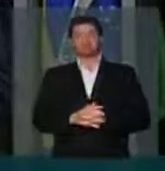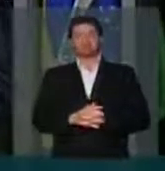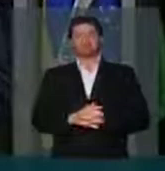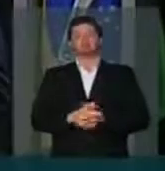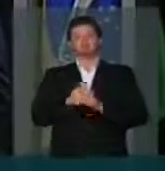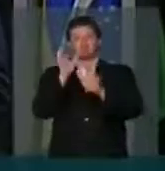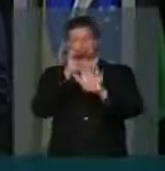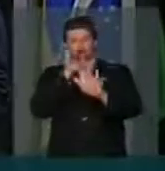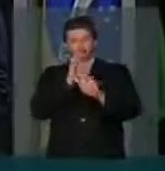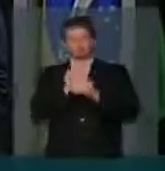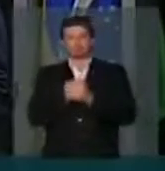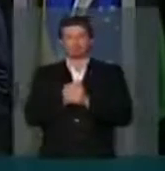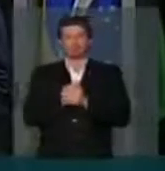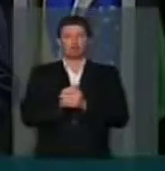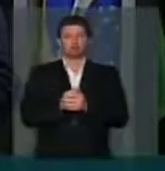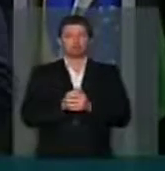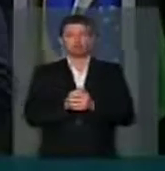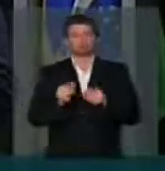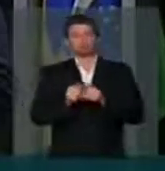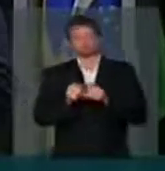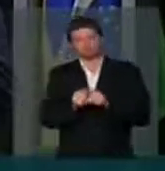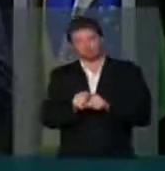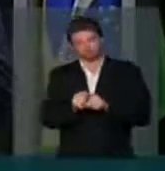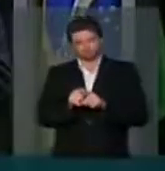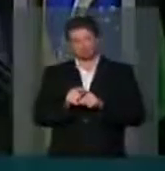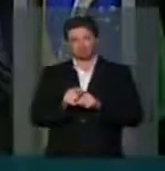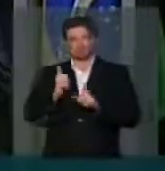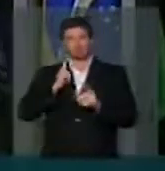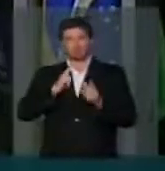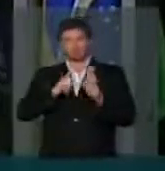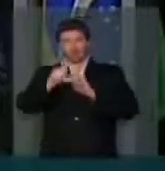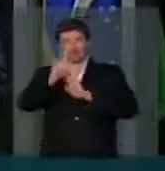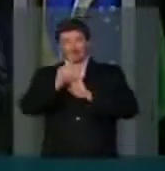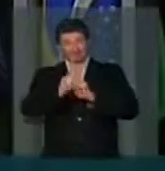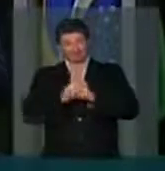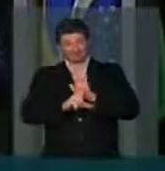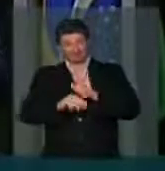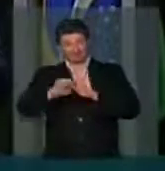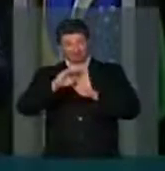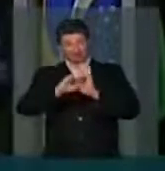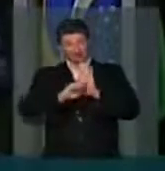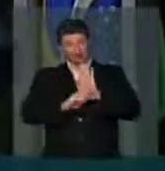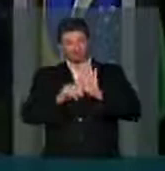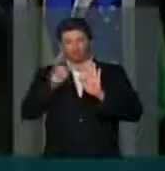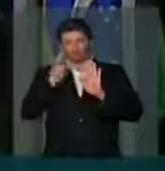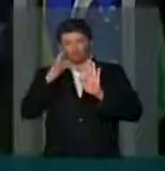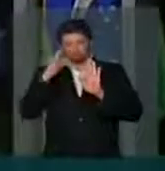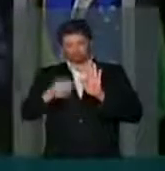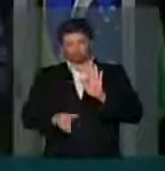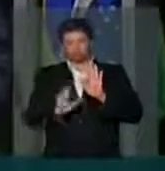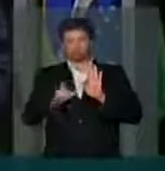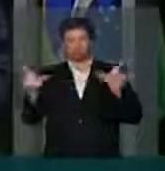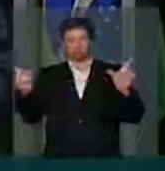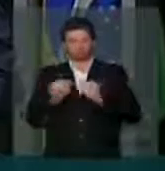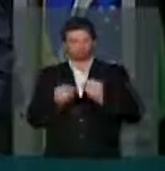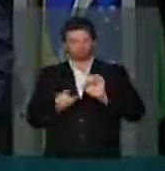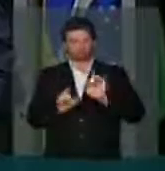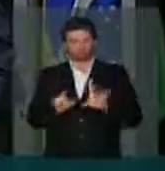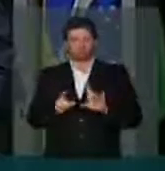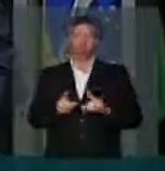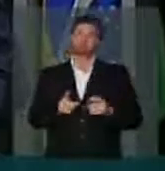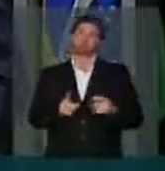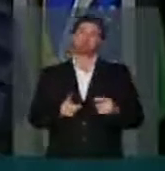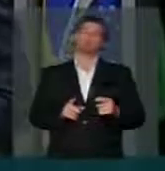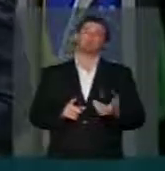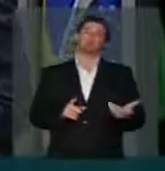Só rapidamente, Moza, até para... Eu tenho aqui uma lista, mas eu não vou falar apenas a síntese, porque senão